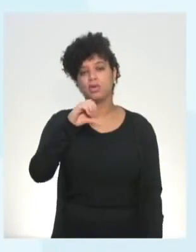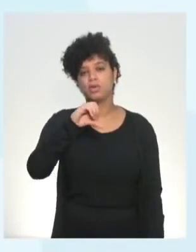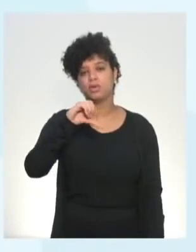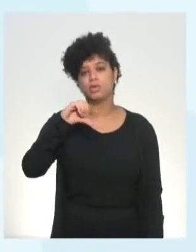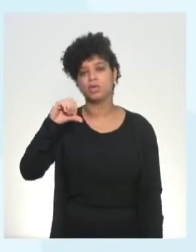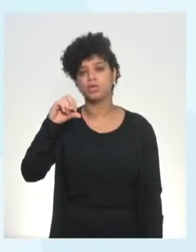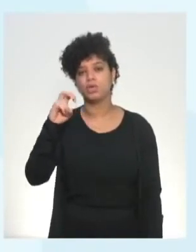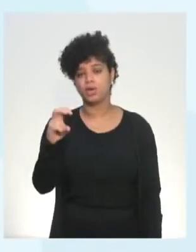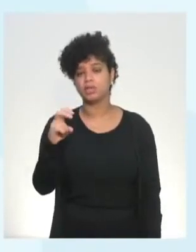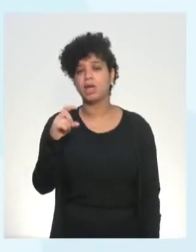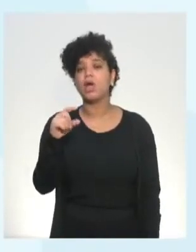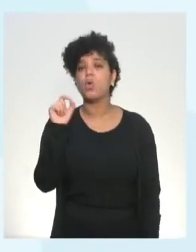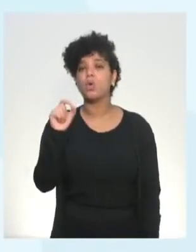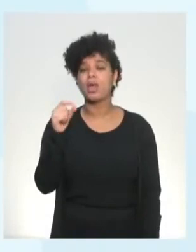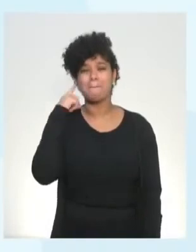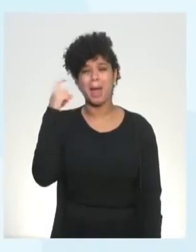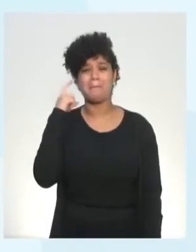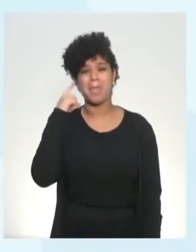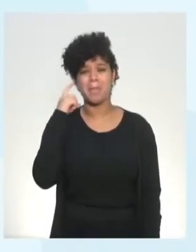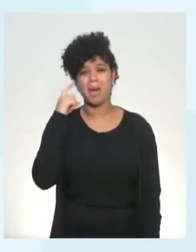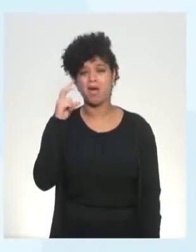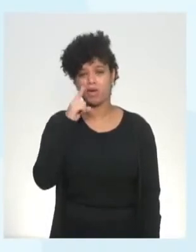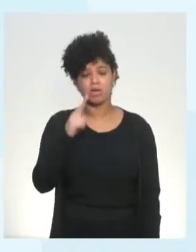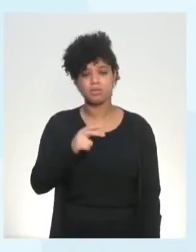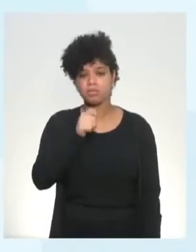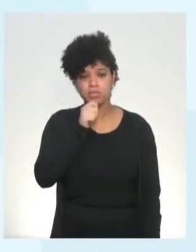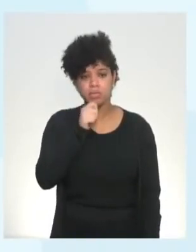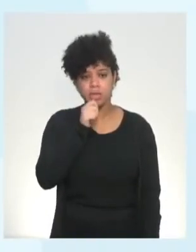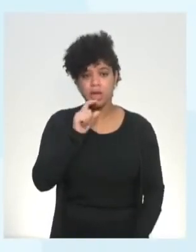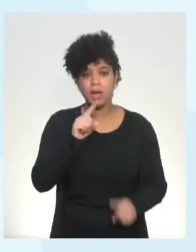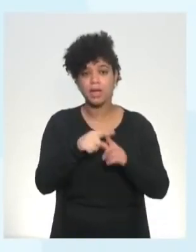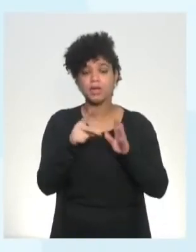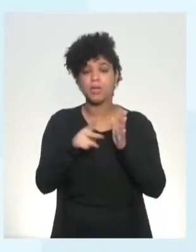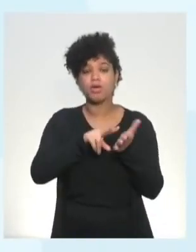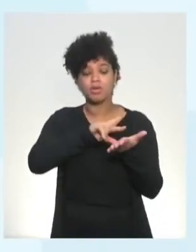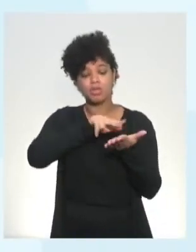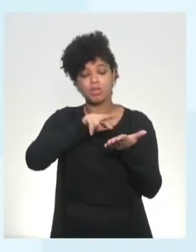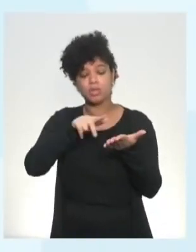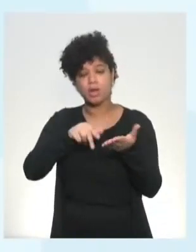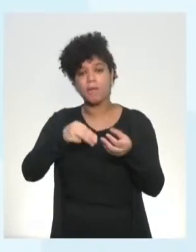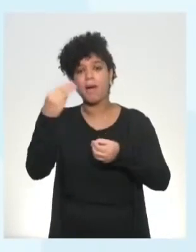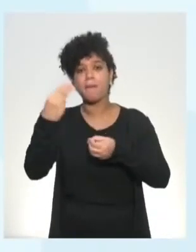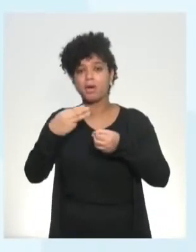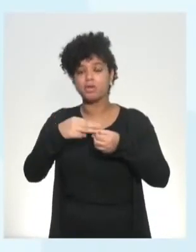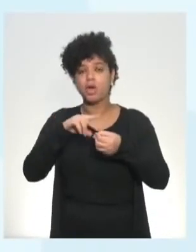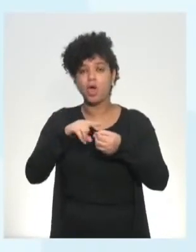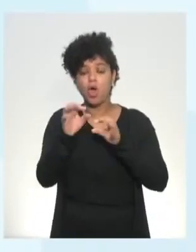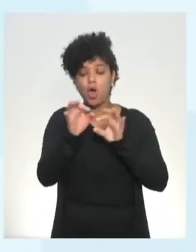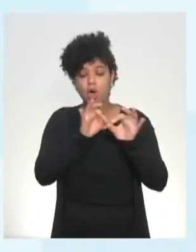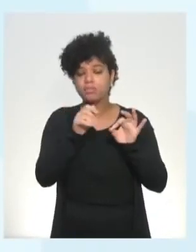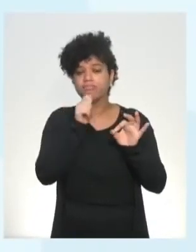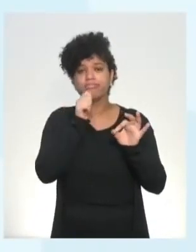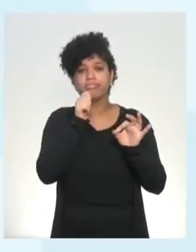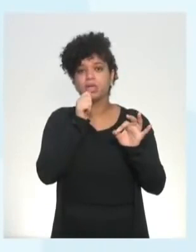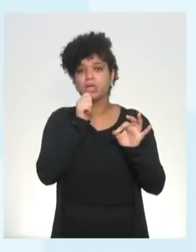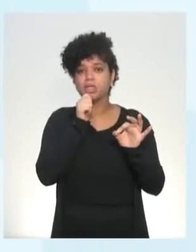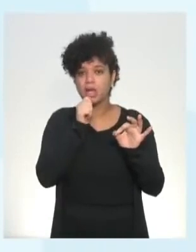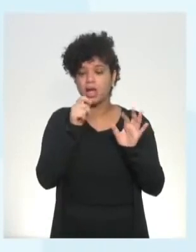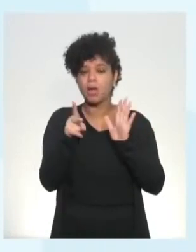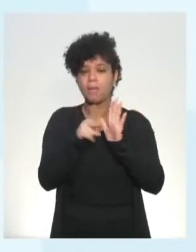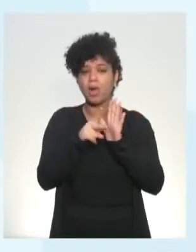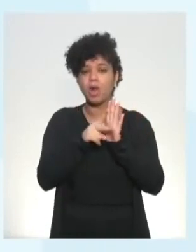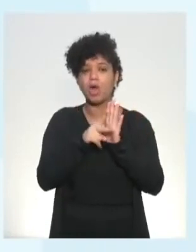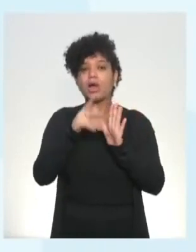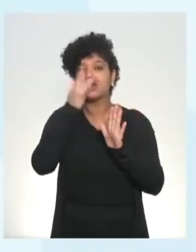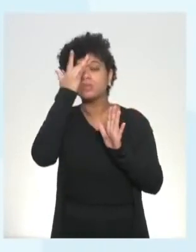19/11/1995, que proíbe esse tipo de barulho. Mas os órgãos da fiscalização municipal ainda não regulamentaram essa lei, o que dificulta o seu acionamento